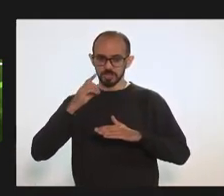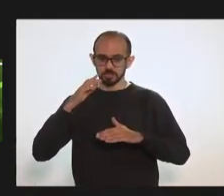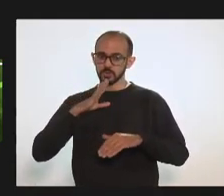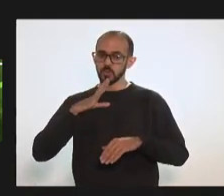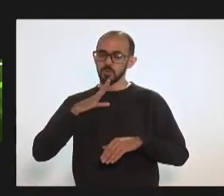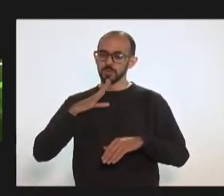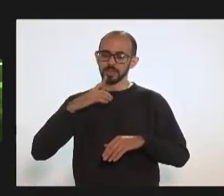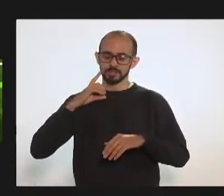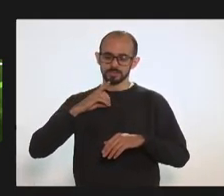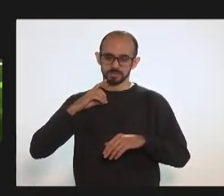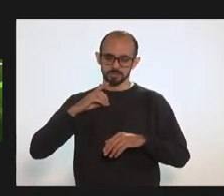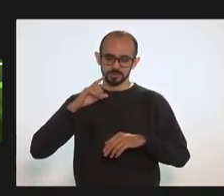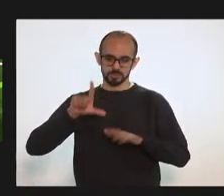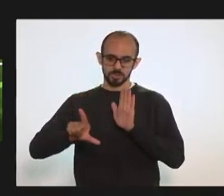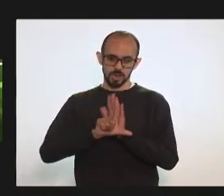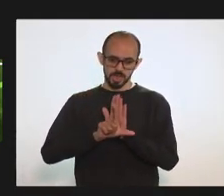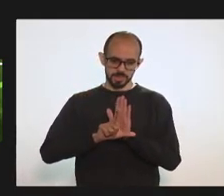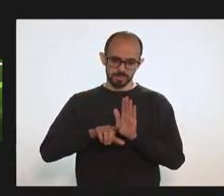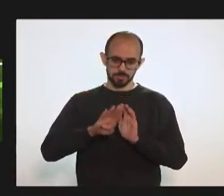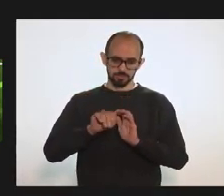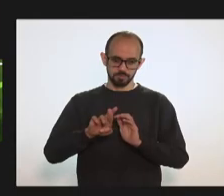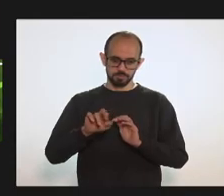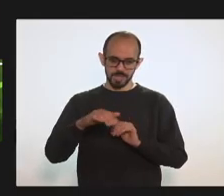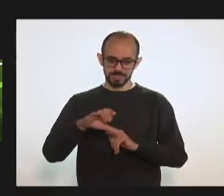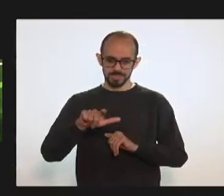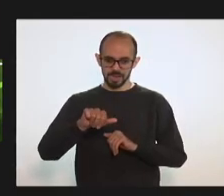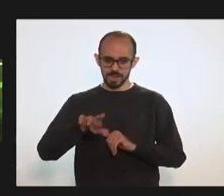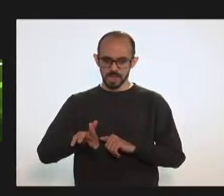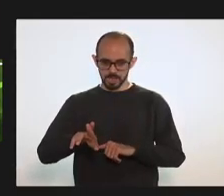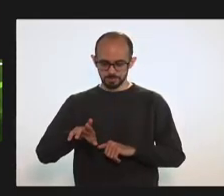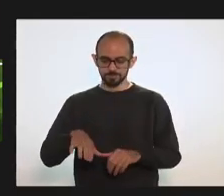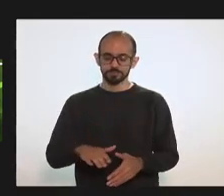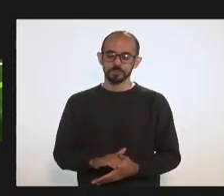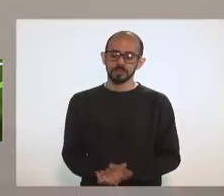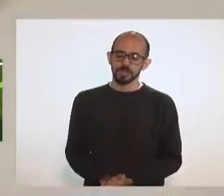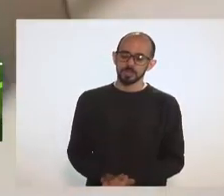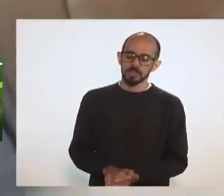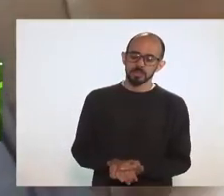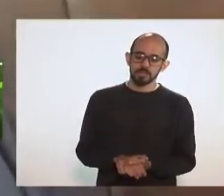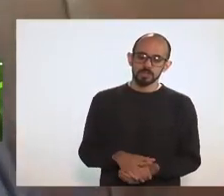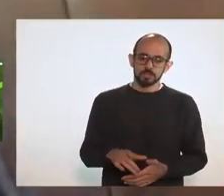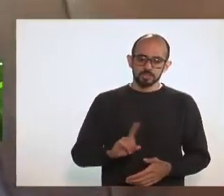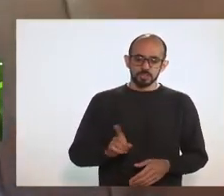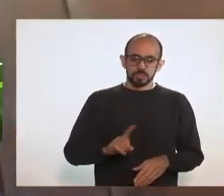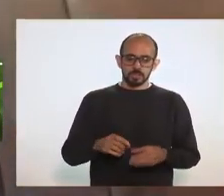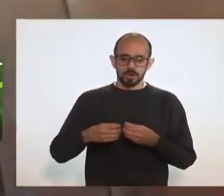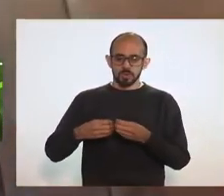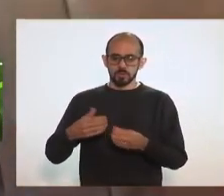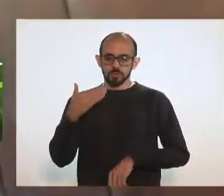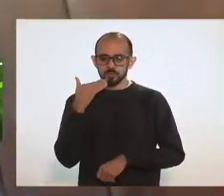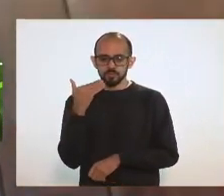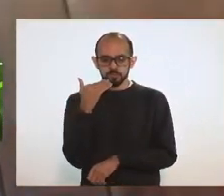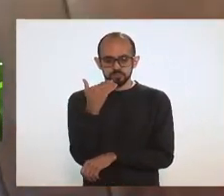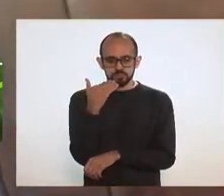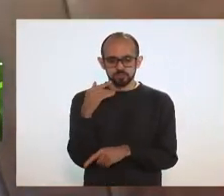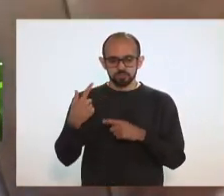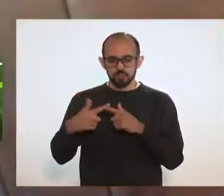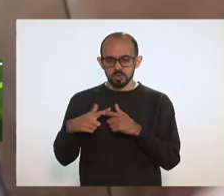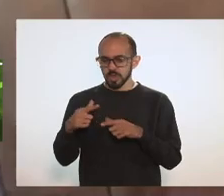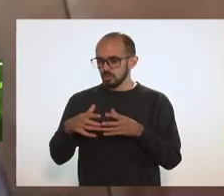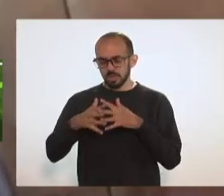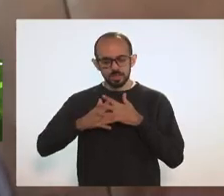Rosenberg Reis. Presidente, eu fiz um apelo ao nosso querido, o homem mais